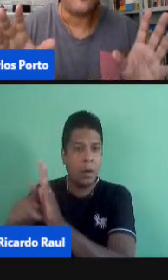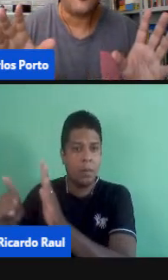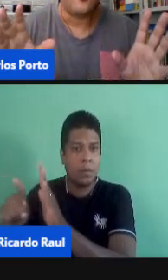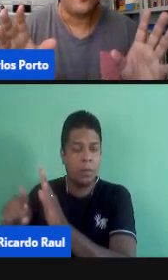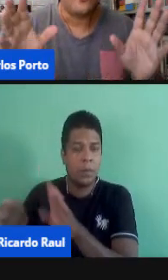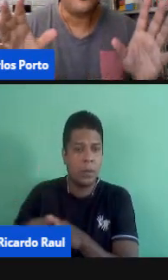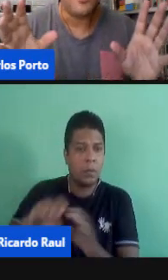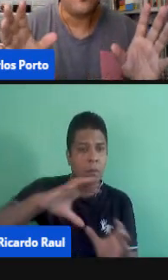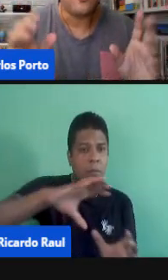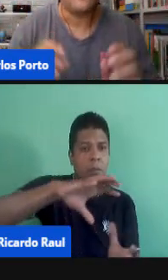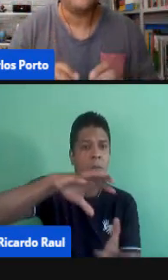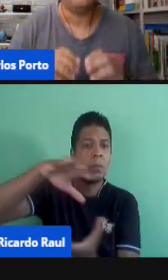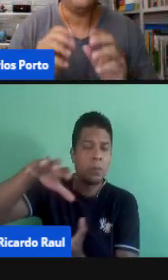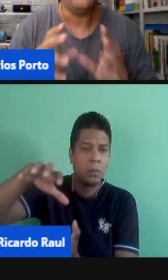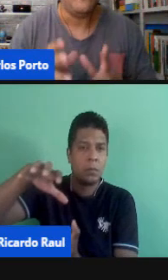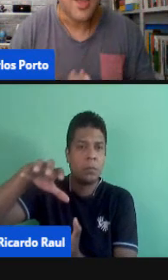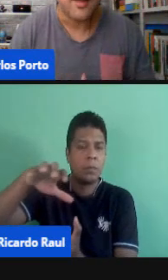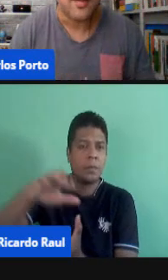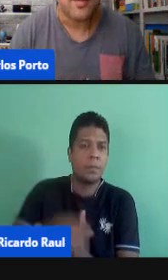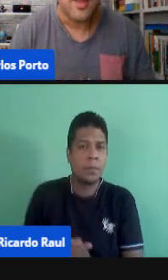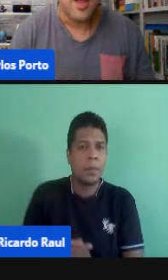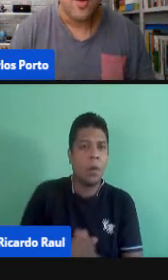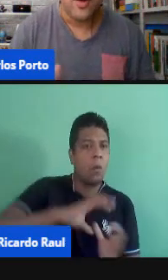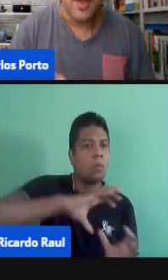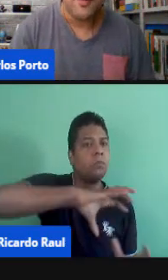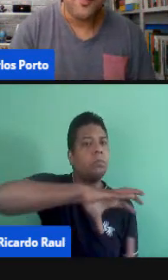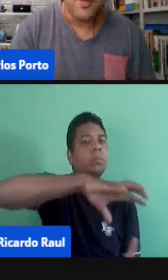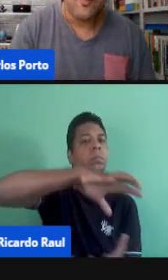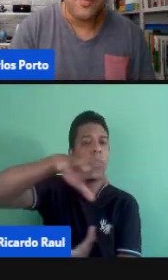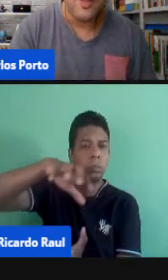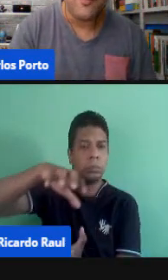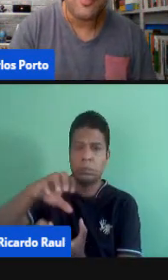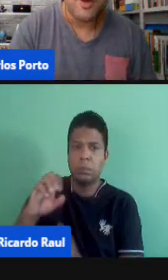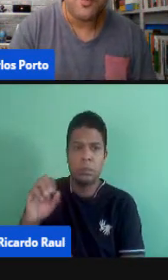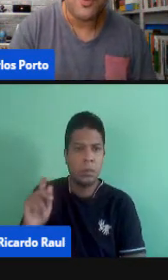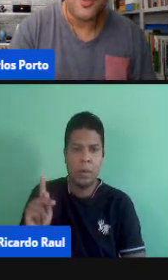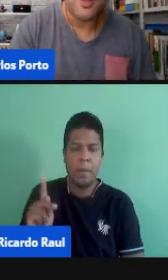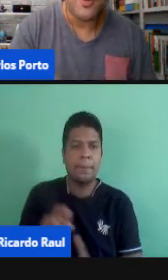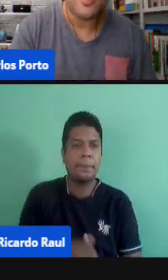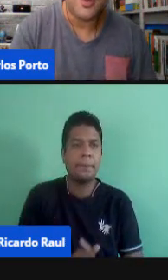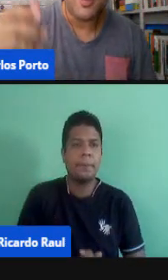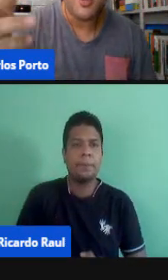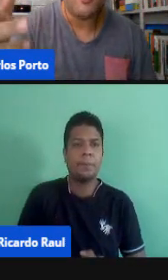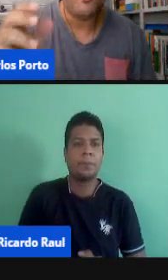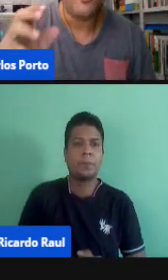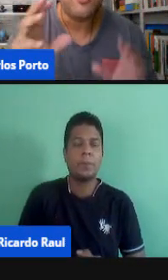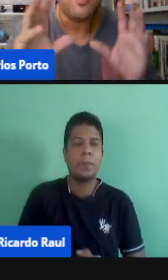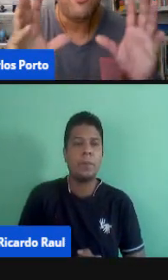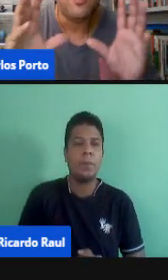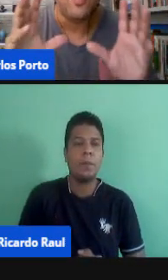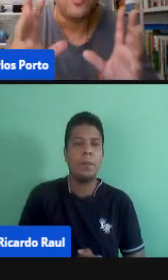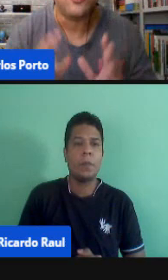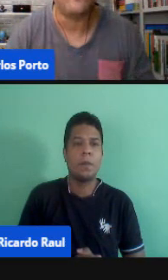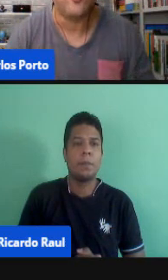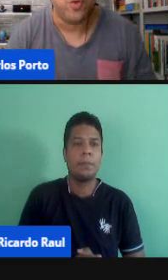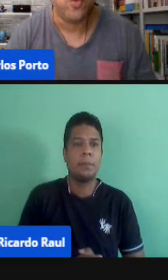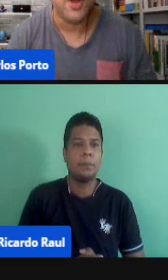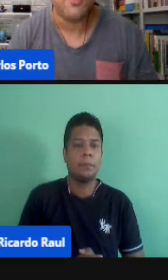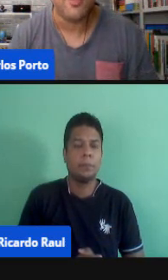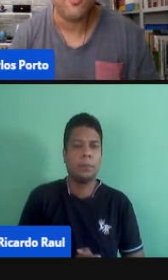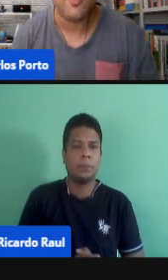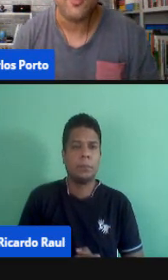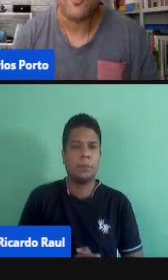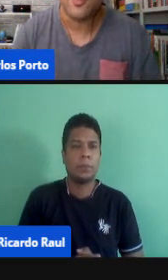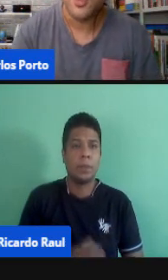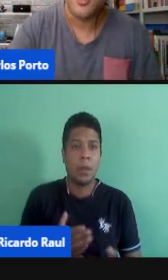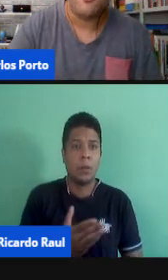globais, ou seja, mundiais. Ok? Vamos avançar um pouquinho agora e trabalhar um pouquinho essa visão no 6º e 9º ano,